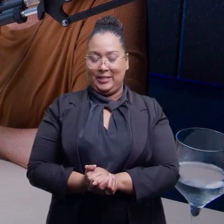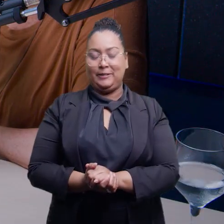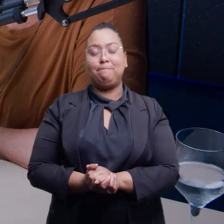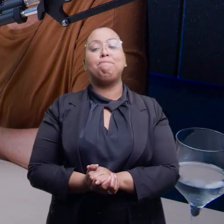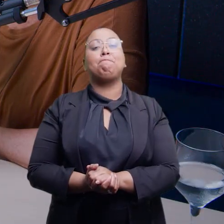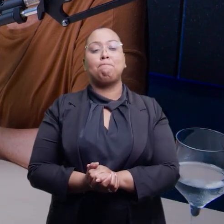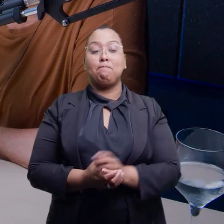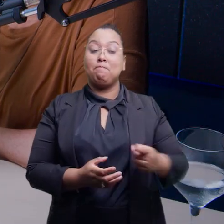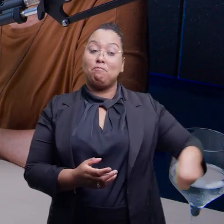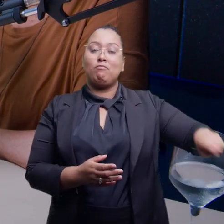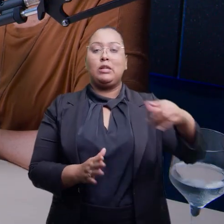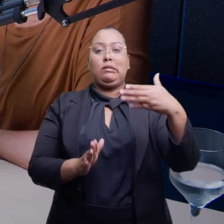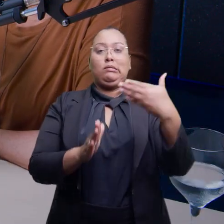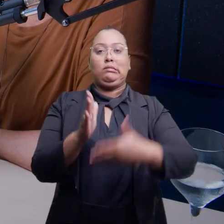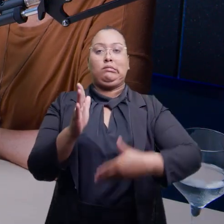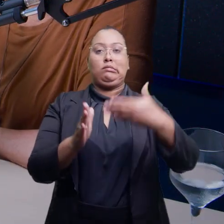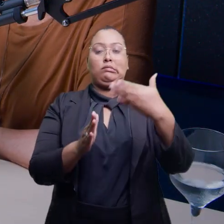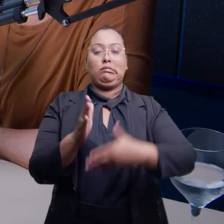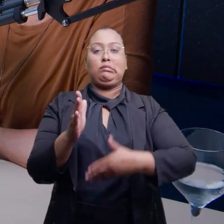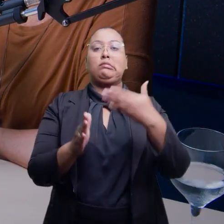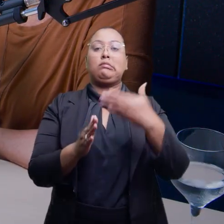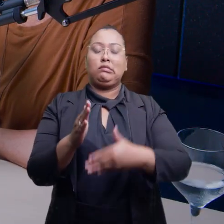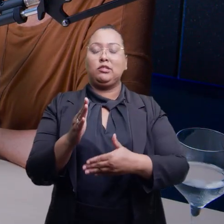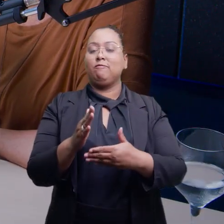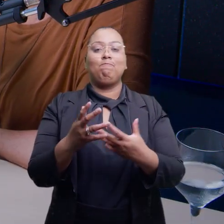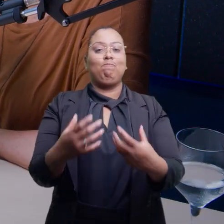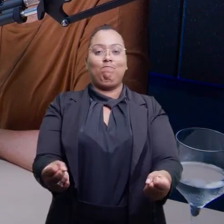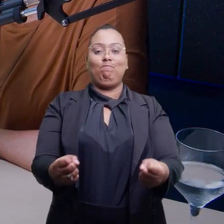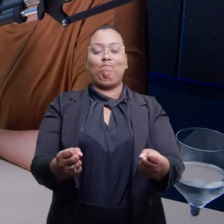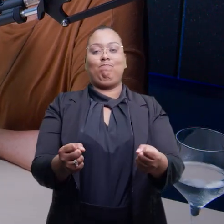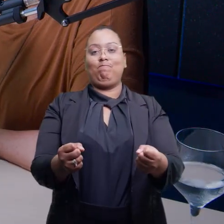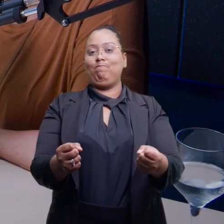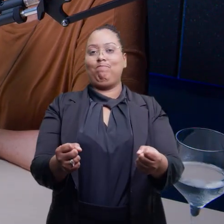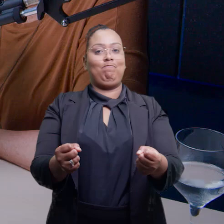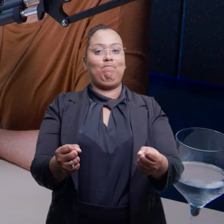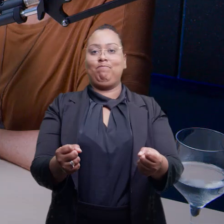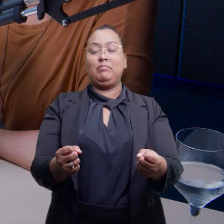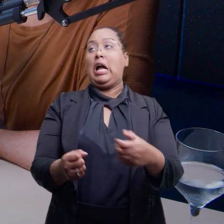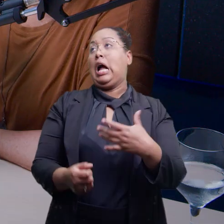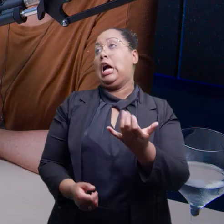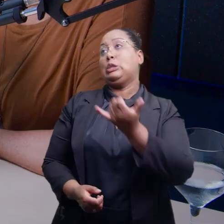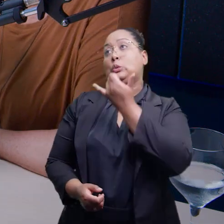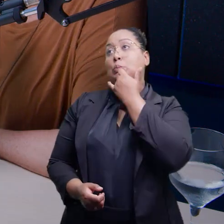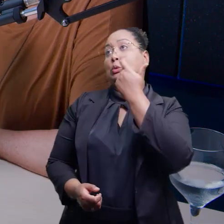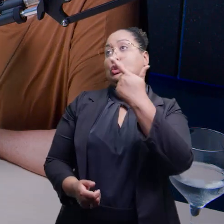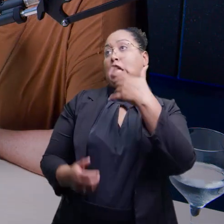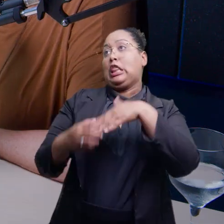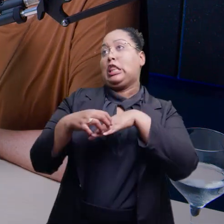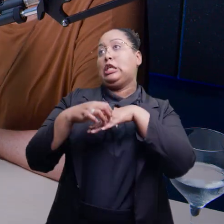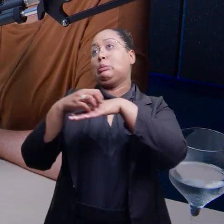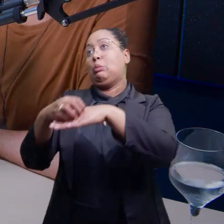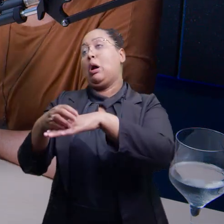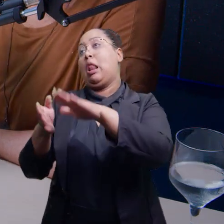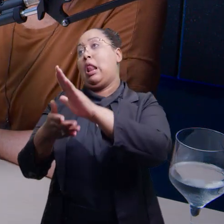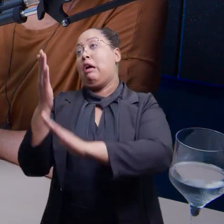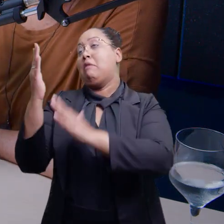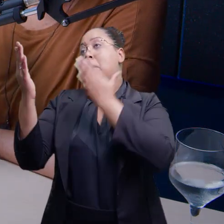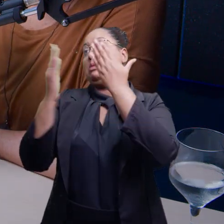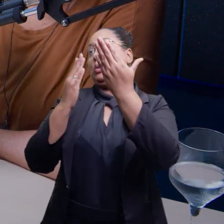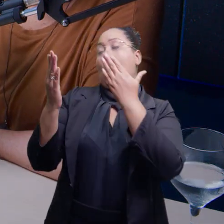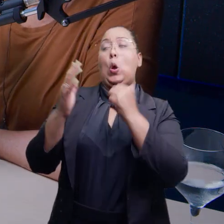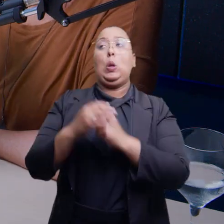E emperram, muitas vezes, o processo nisso. Com argumentos do tipo: não tenho transporte para levar a criança para o consultório